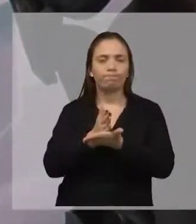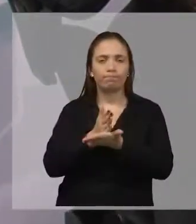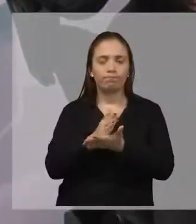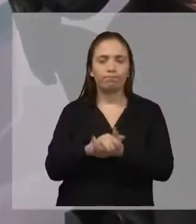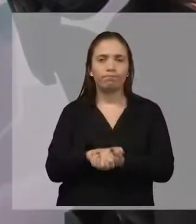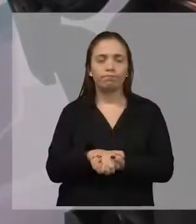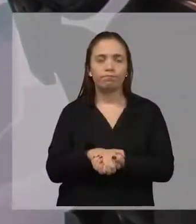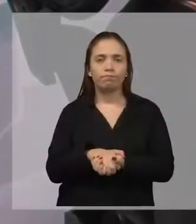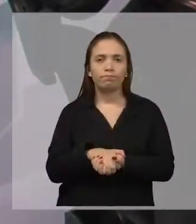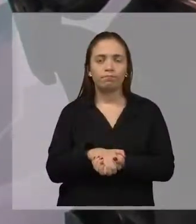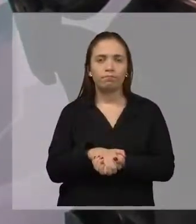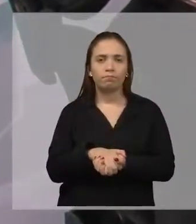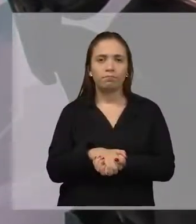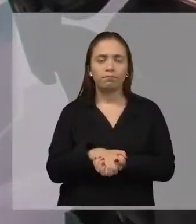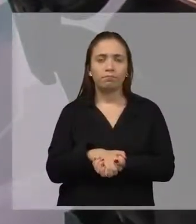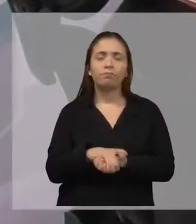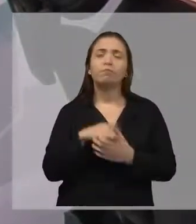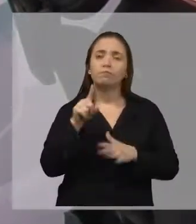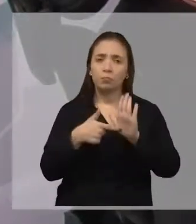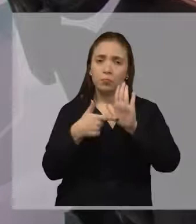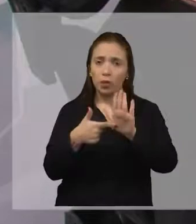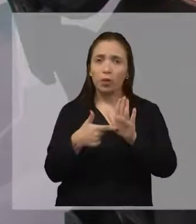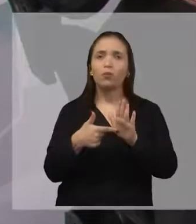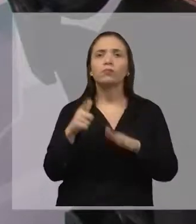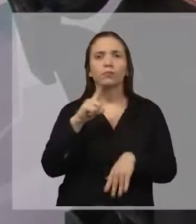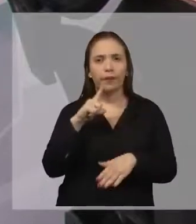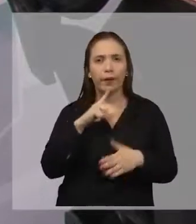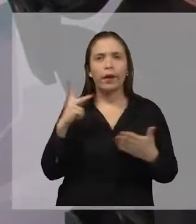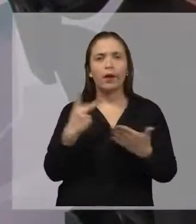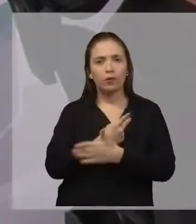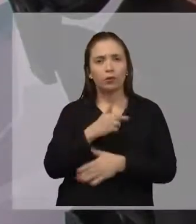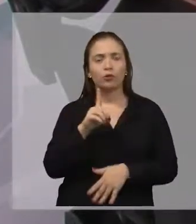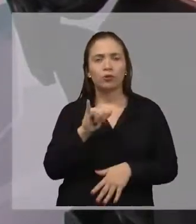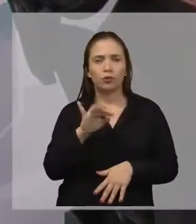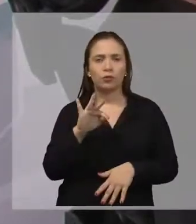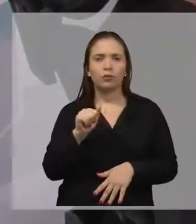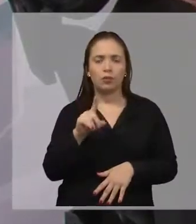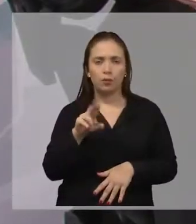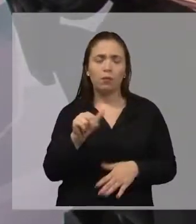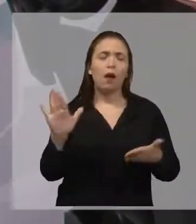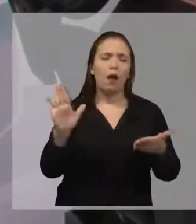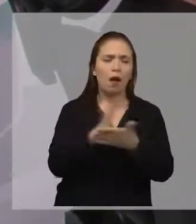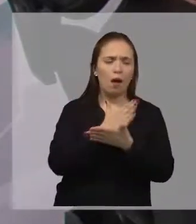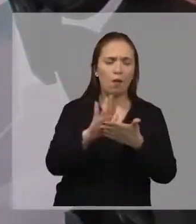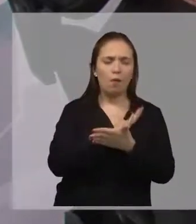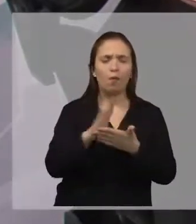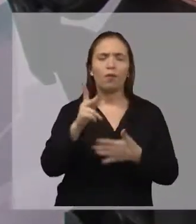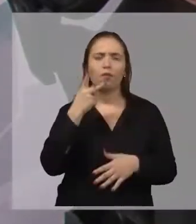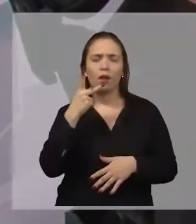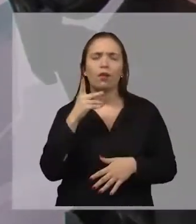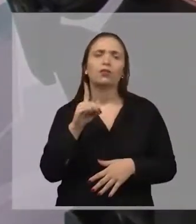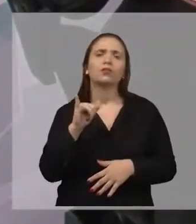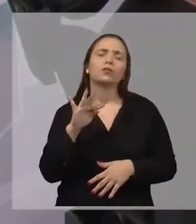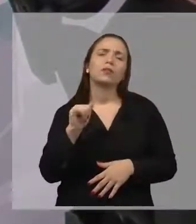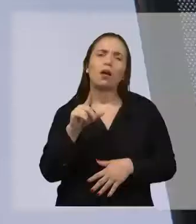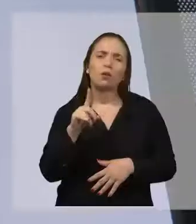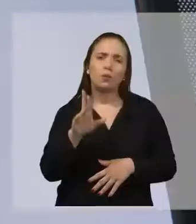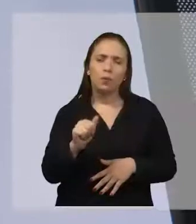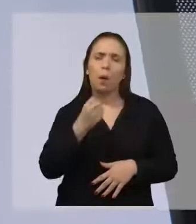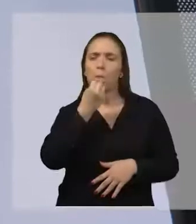história apenas como um golpe. Aliás, eu não diria que eles não souberam, eles não quiseram e deliberadamente eles perpetraram crimes